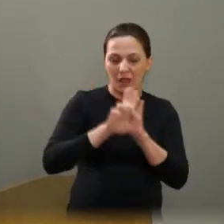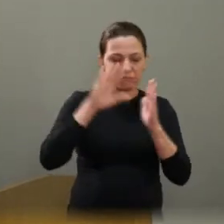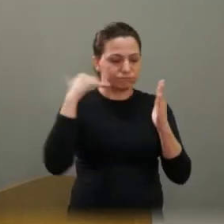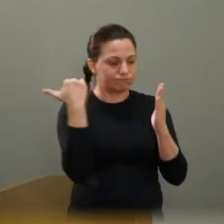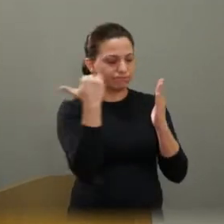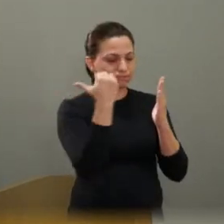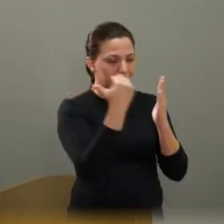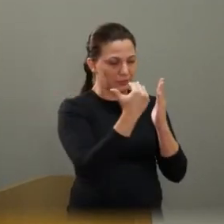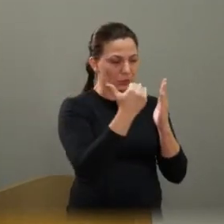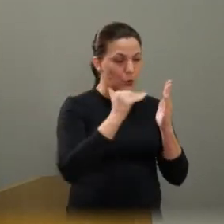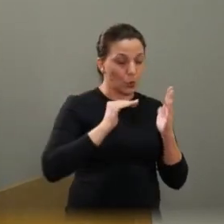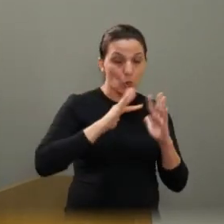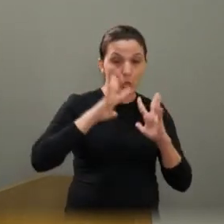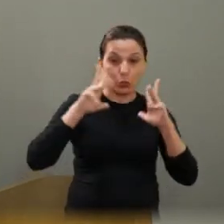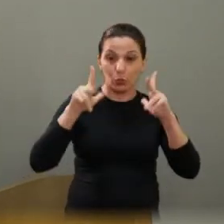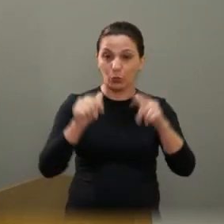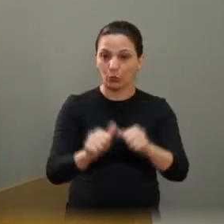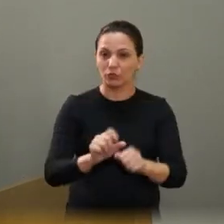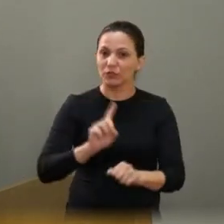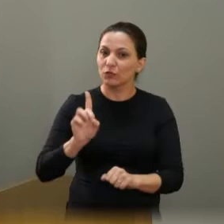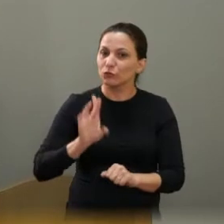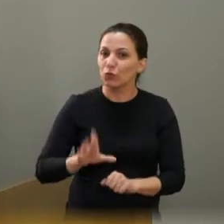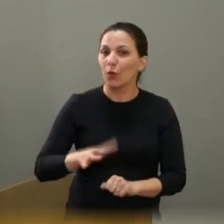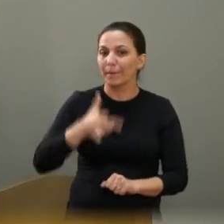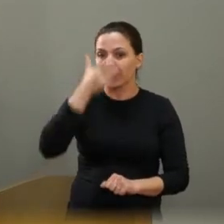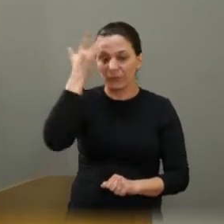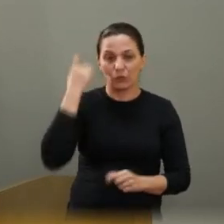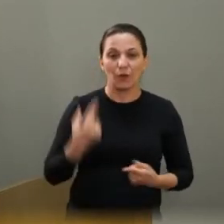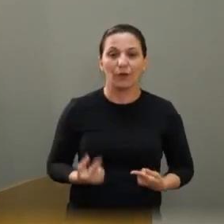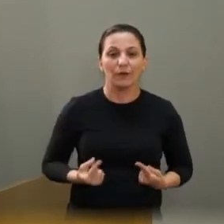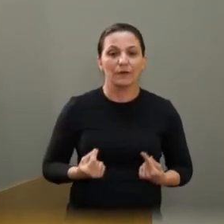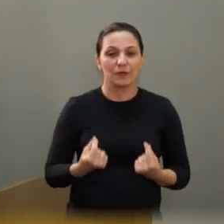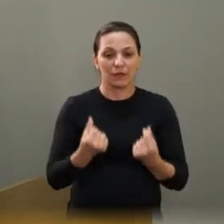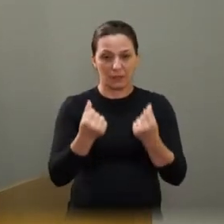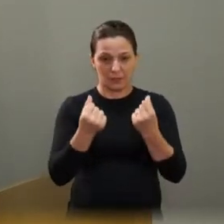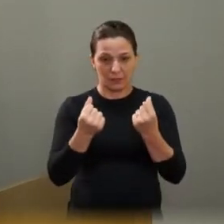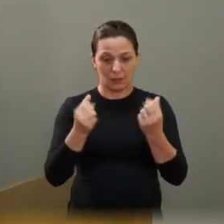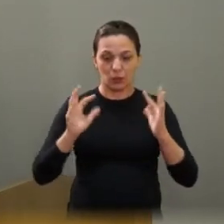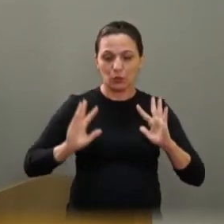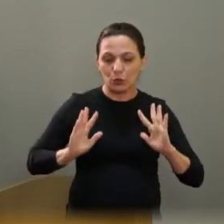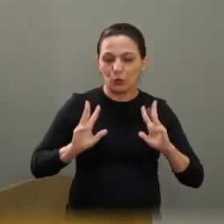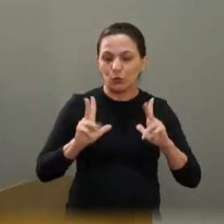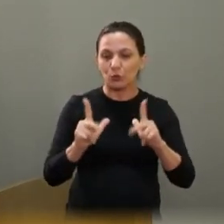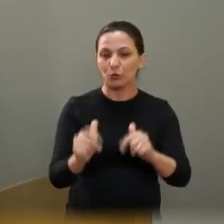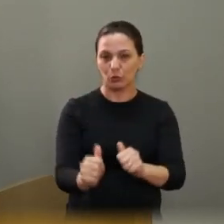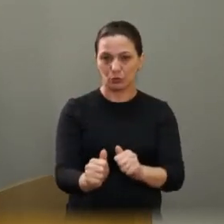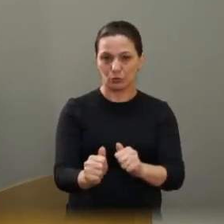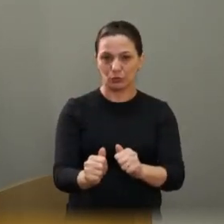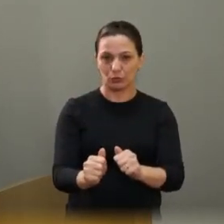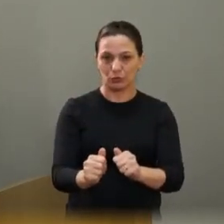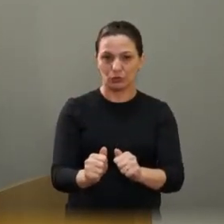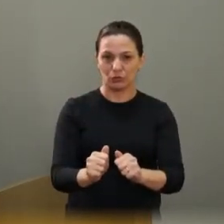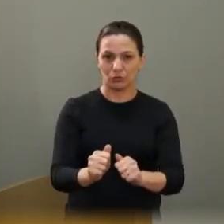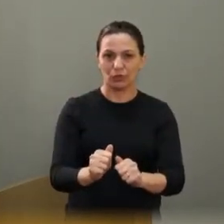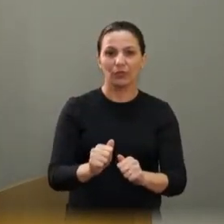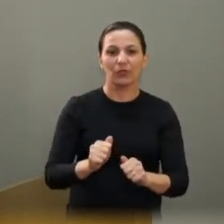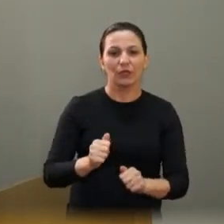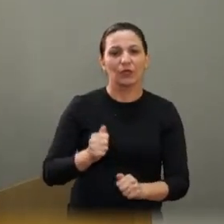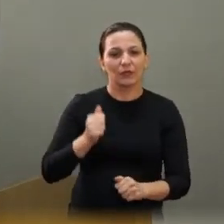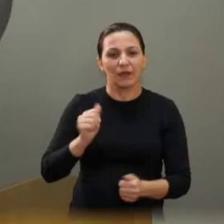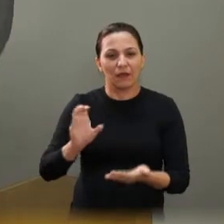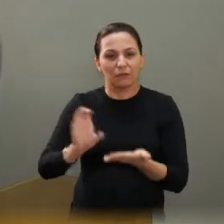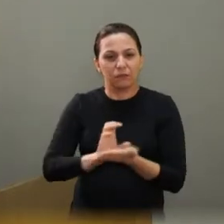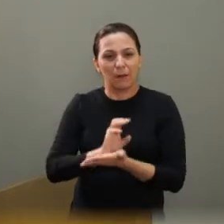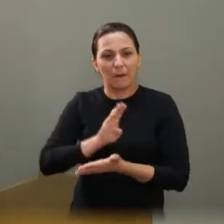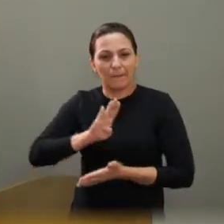todos não só para quem tem dinheiro nesse país para todos o que de atendimento de ganhar bilhões